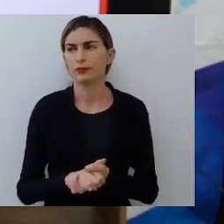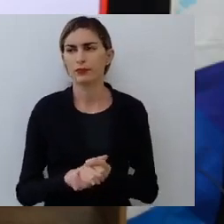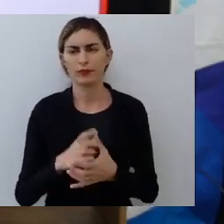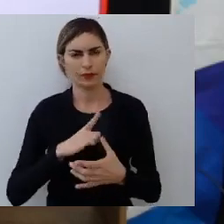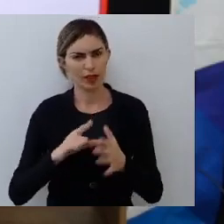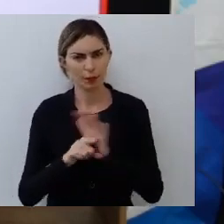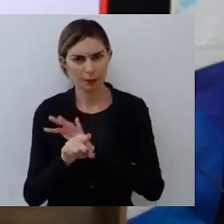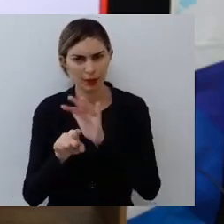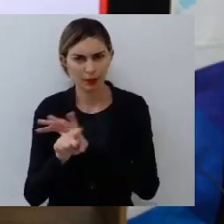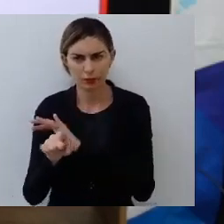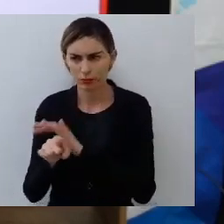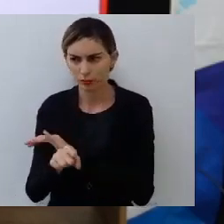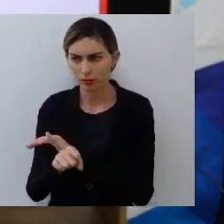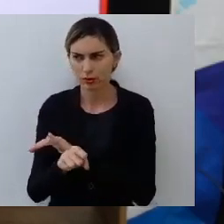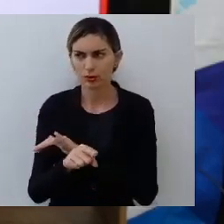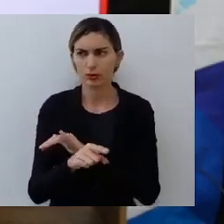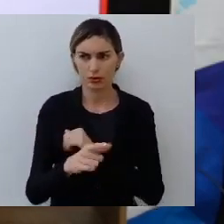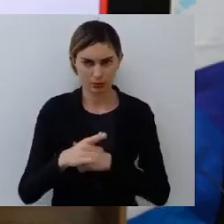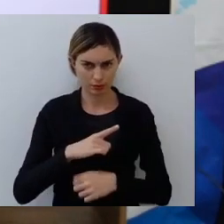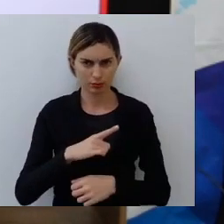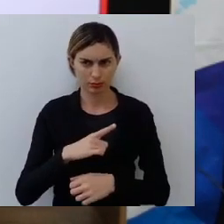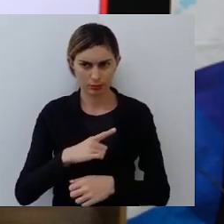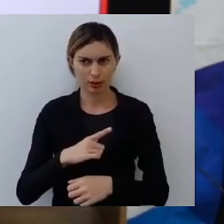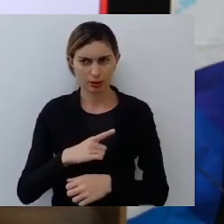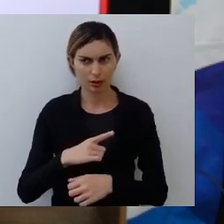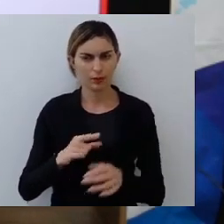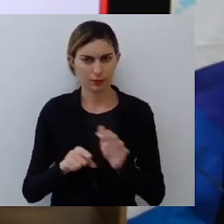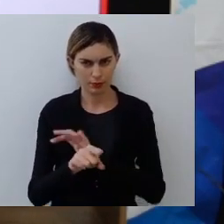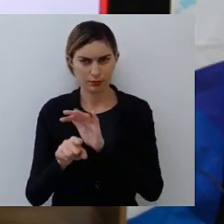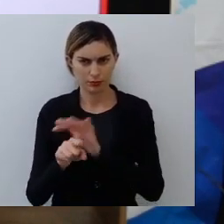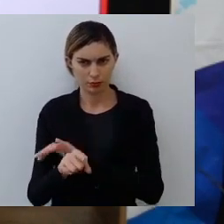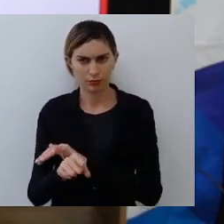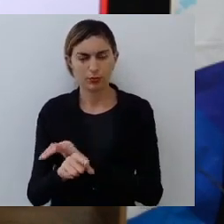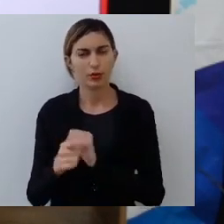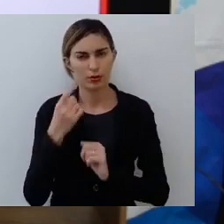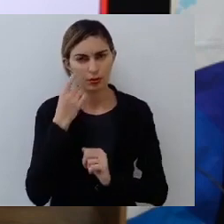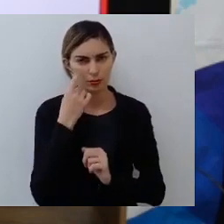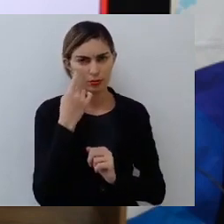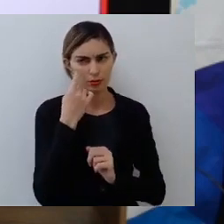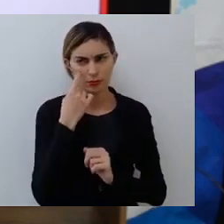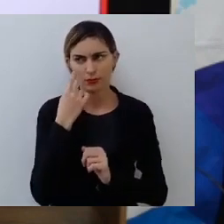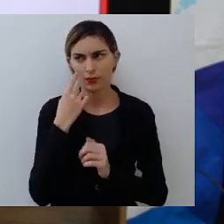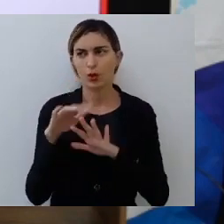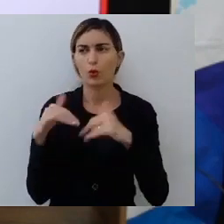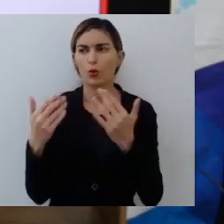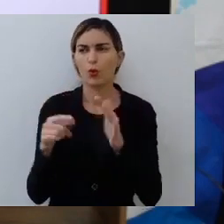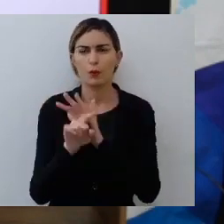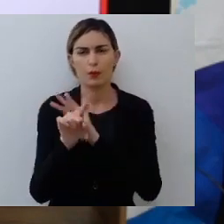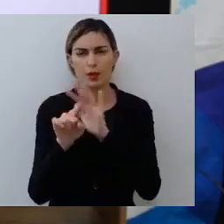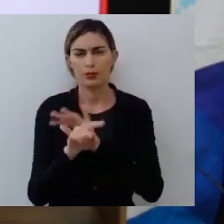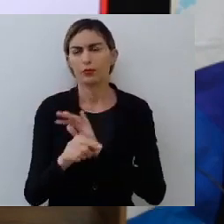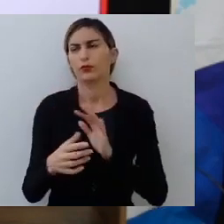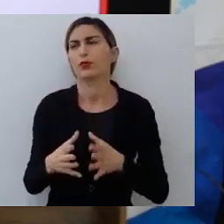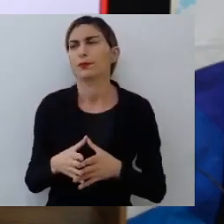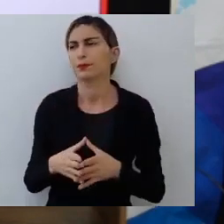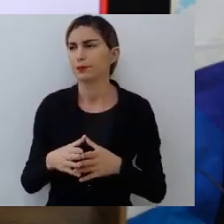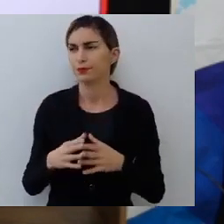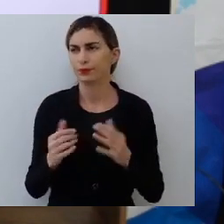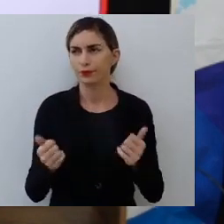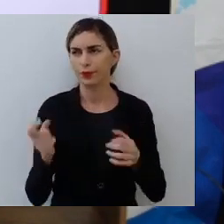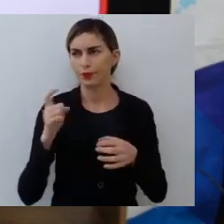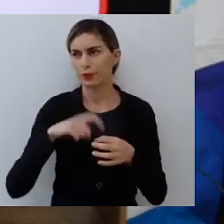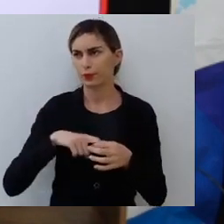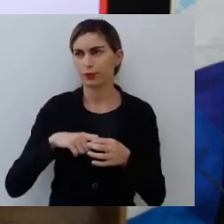Tem pergunta, gente? Tem? Tem perguntas? Deixa eu ver aqui quais são as perguntinhas que nós temos. Opa,